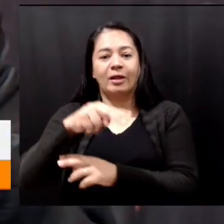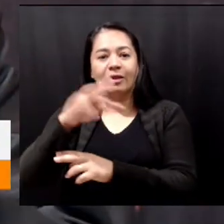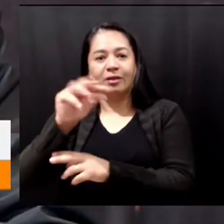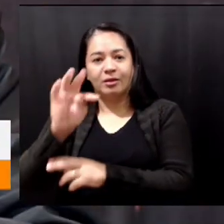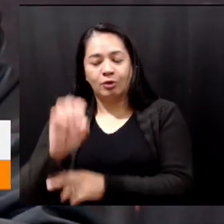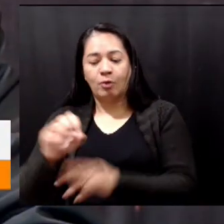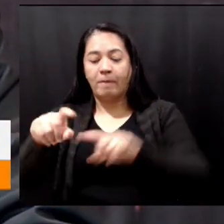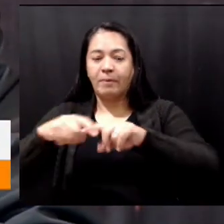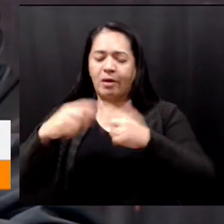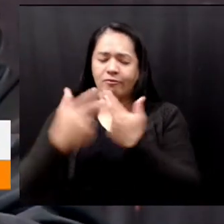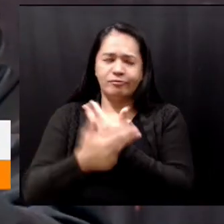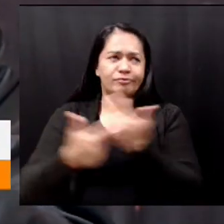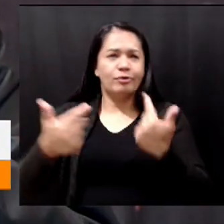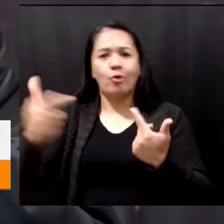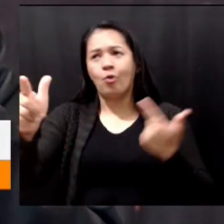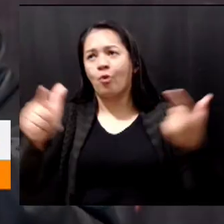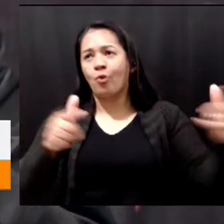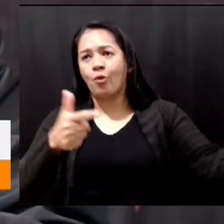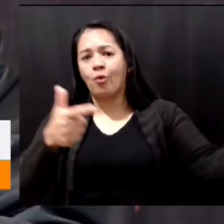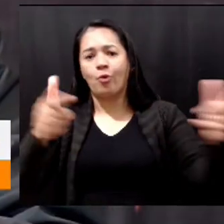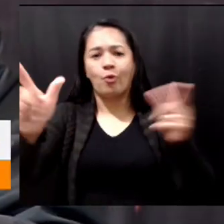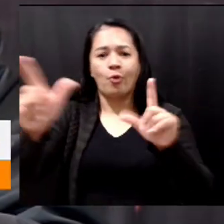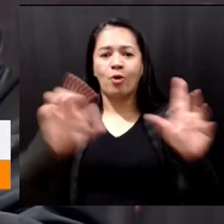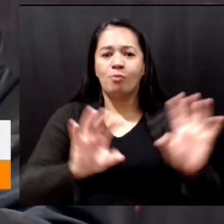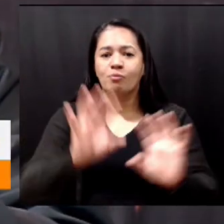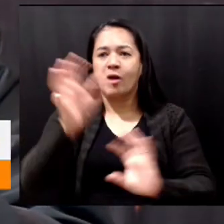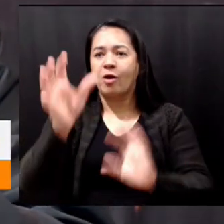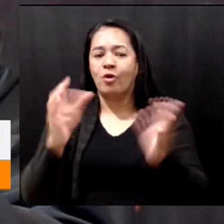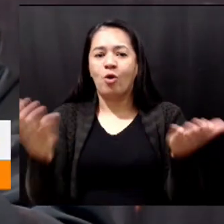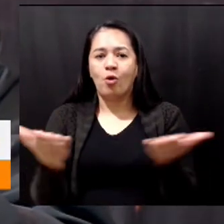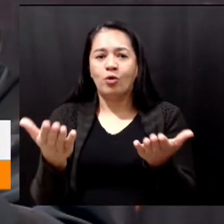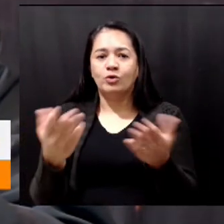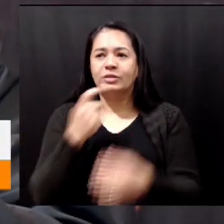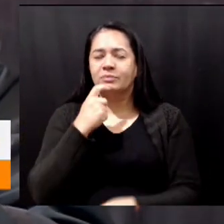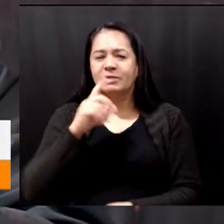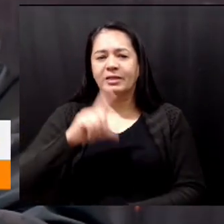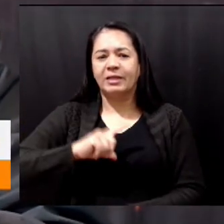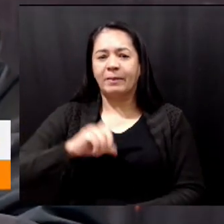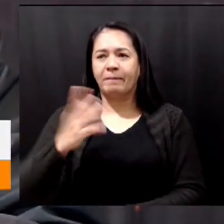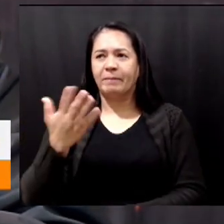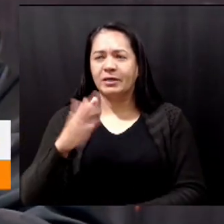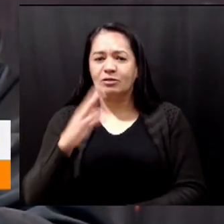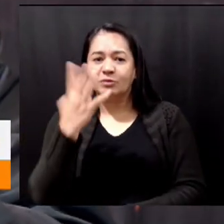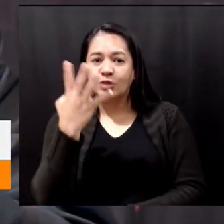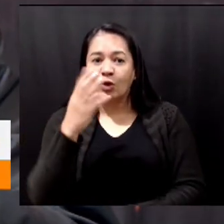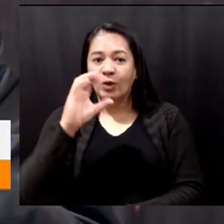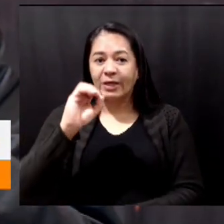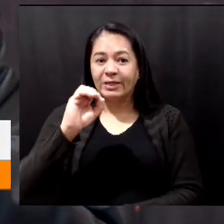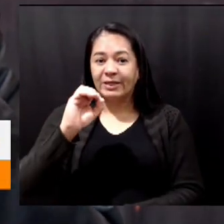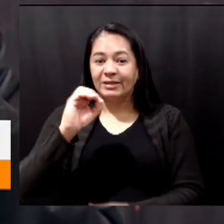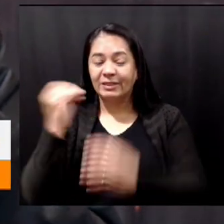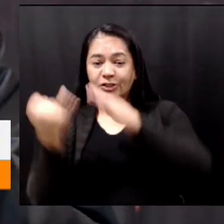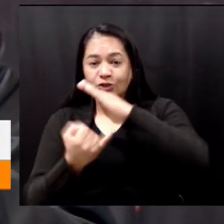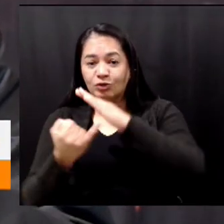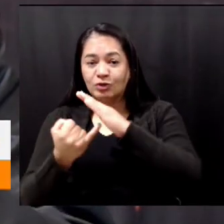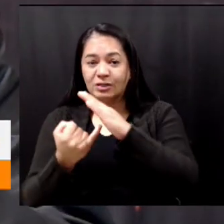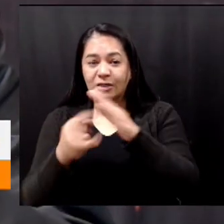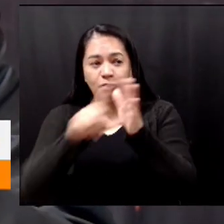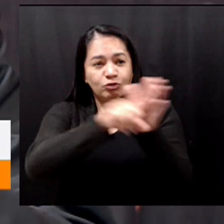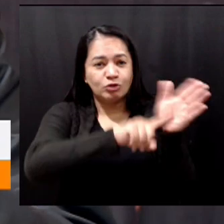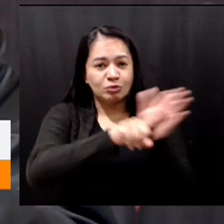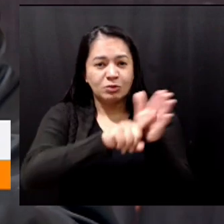outros aconteceram. Então, hoje, Campinas tem cerca de 40 instituições de ensino e pesquisa, né? A gente tem universidades